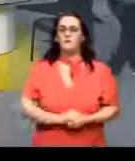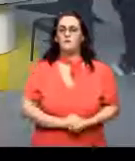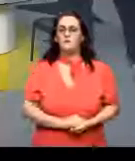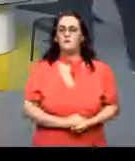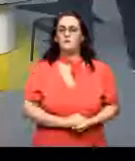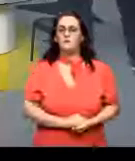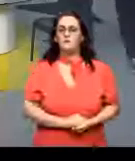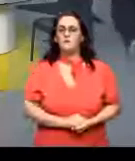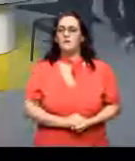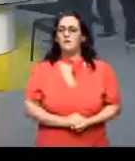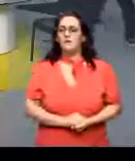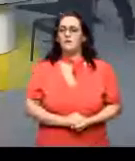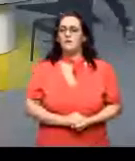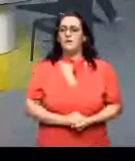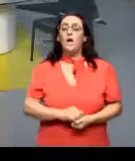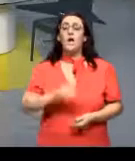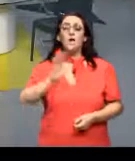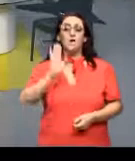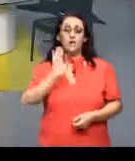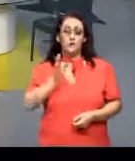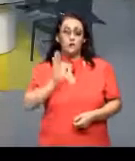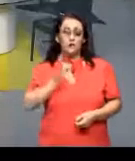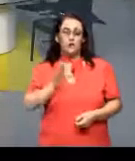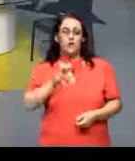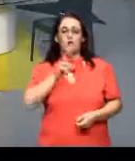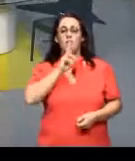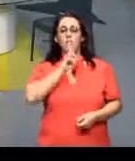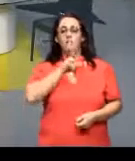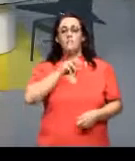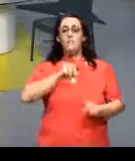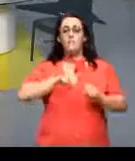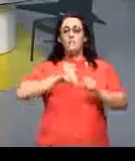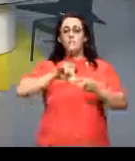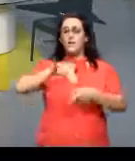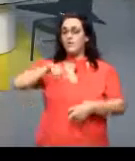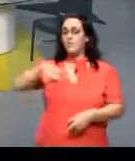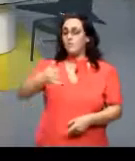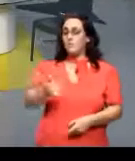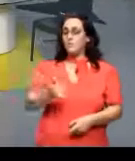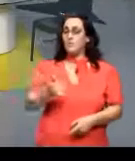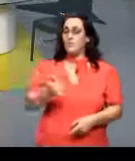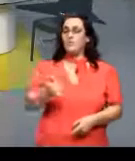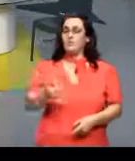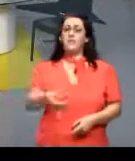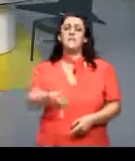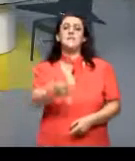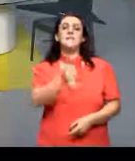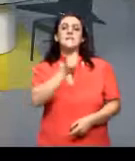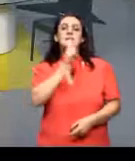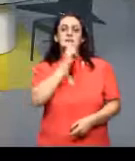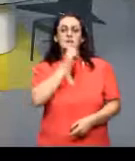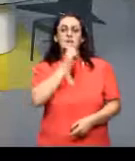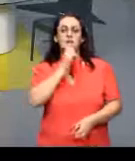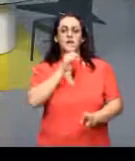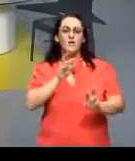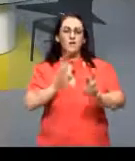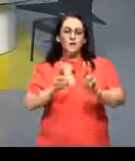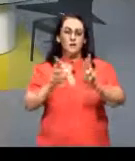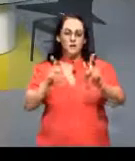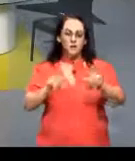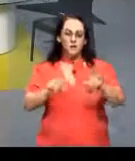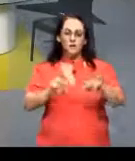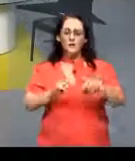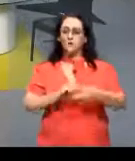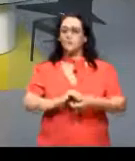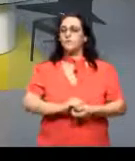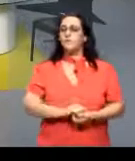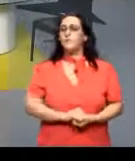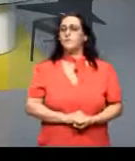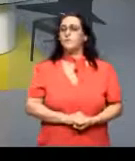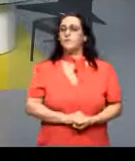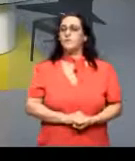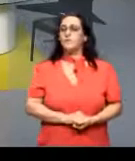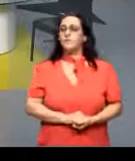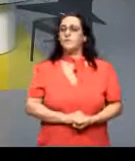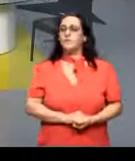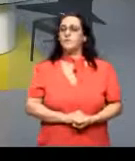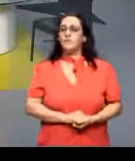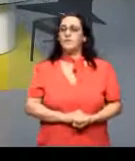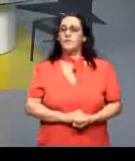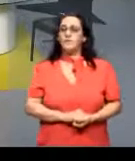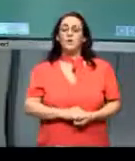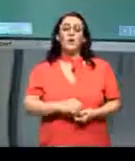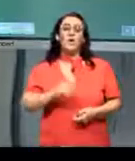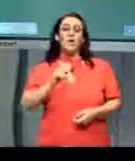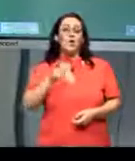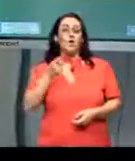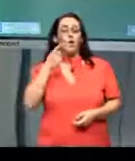Já respondemos, Cláudia, mas eu vou aproveitar a pergunta para então dar um outro exemplo, de outro tipo. Ok, ótimo. Ok? A gente acabou de ver essa situação